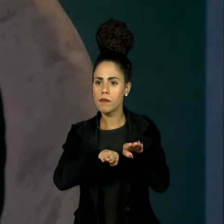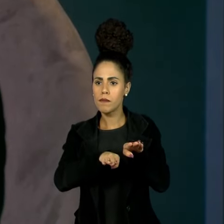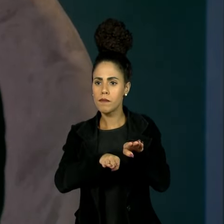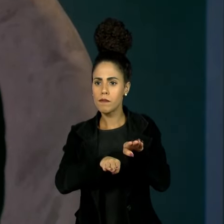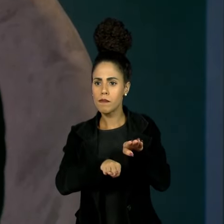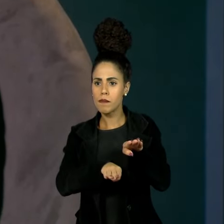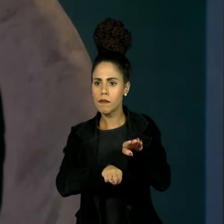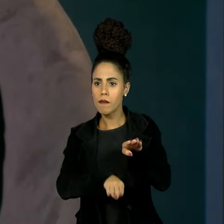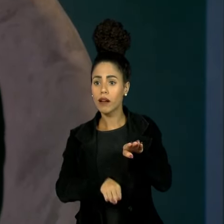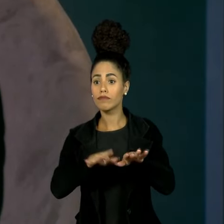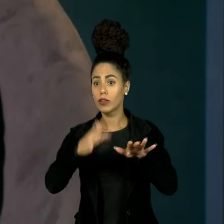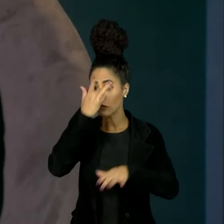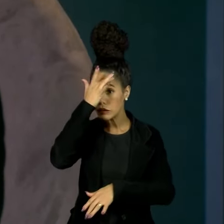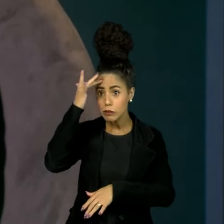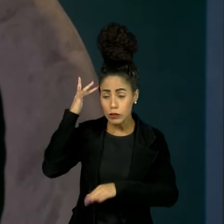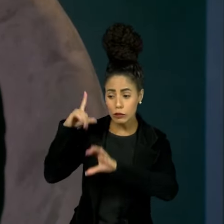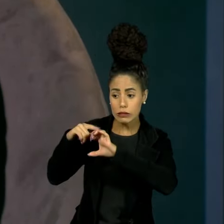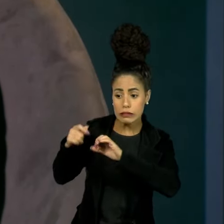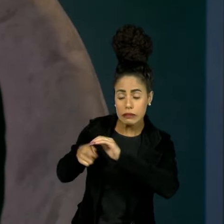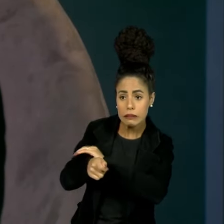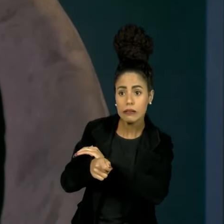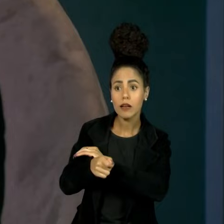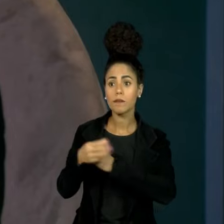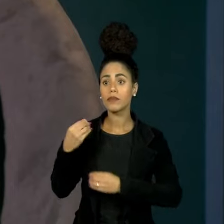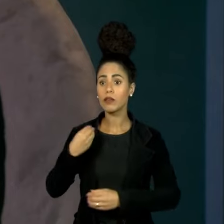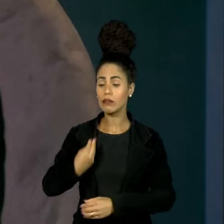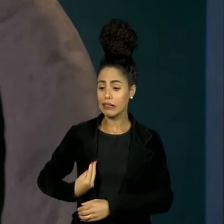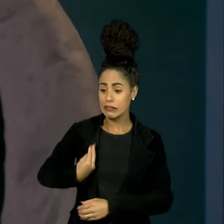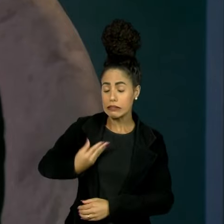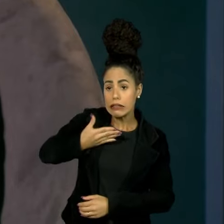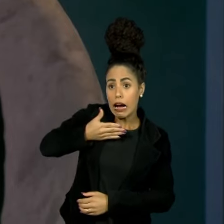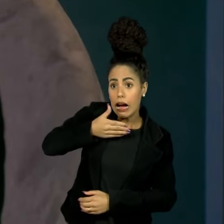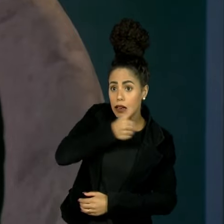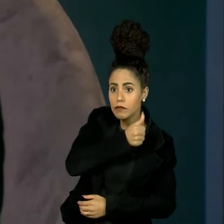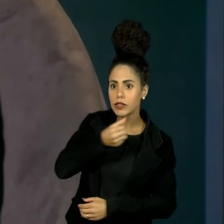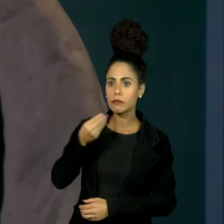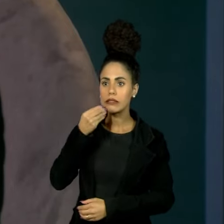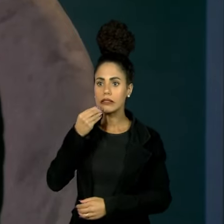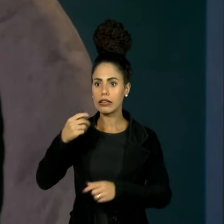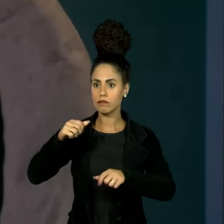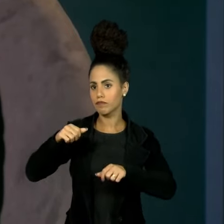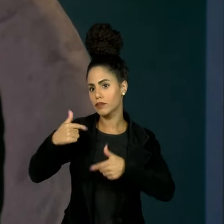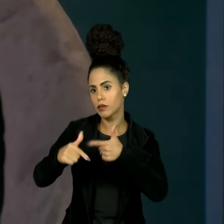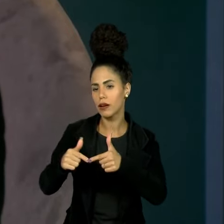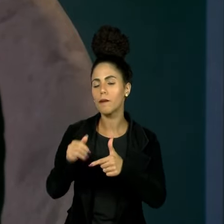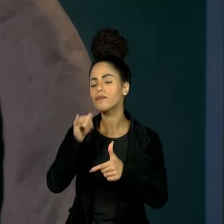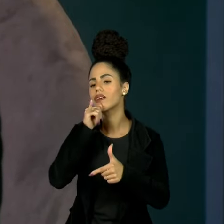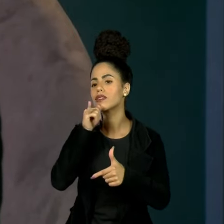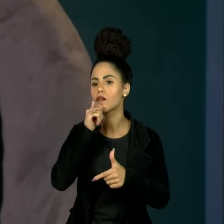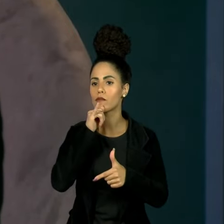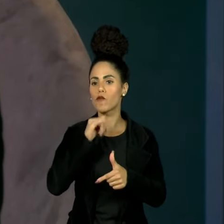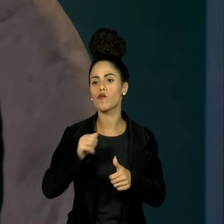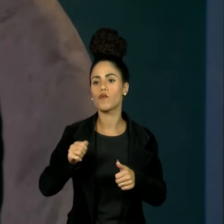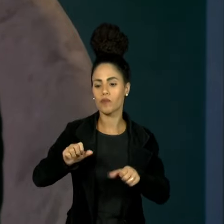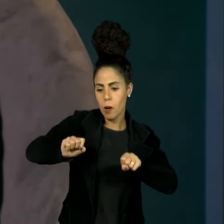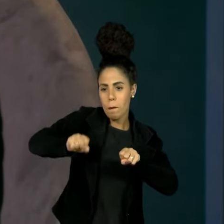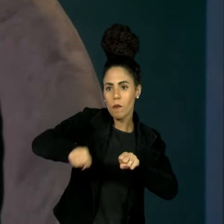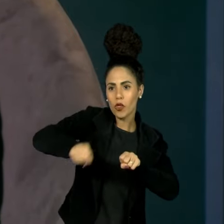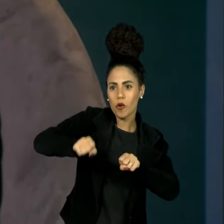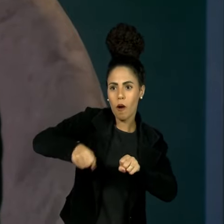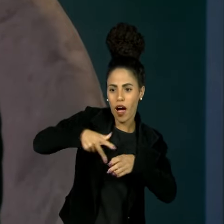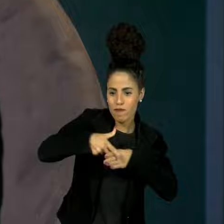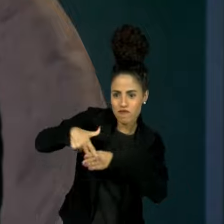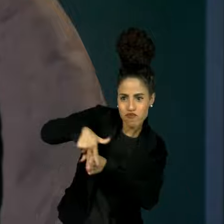desses empreendedores eles se arriscam para poder colocar comida na mesa. Então, eles empreendem por não encontrar oportunidade